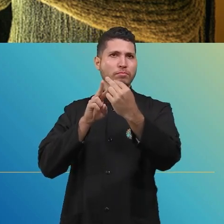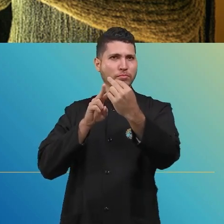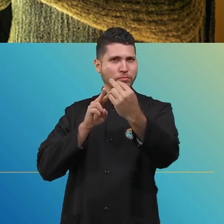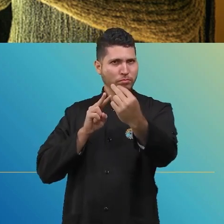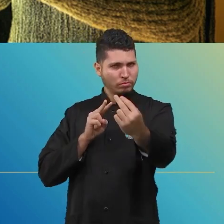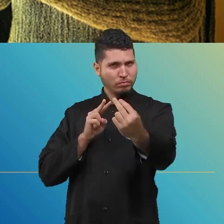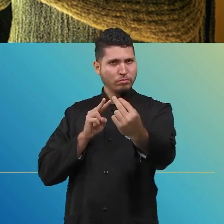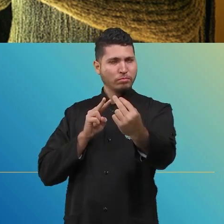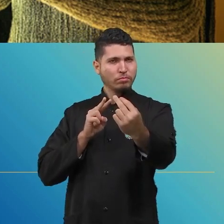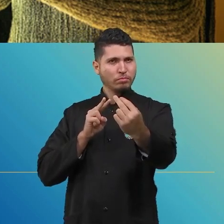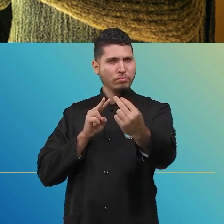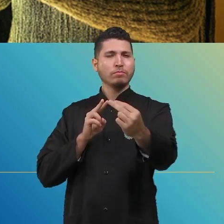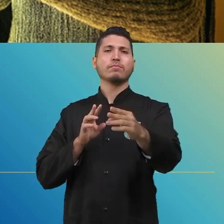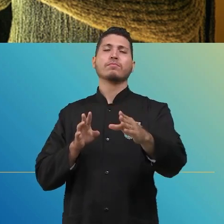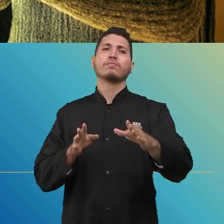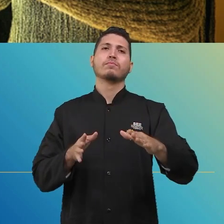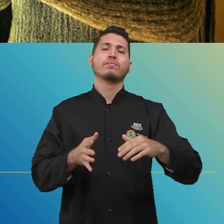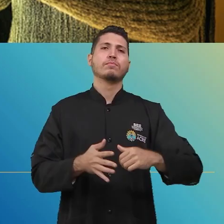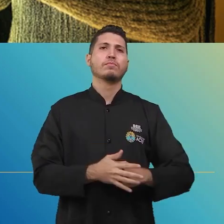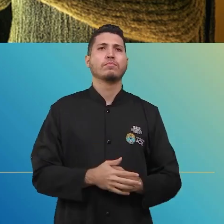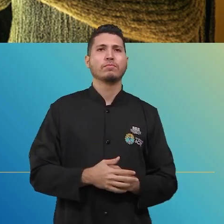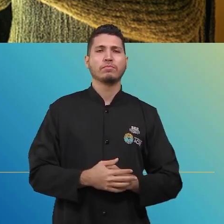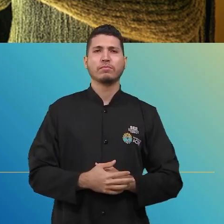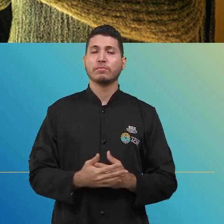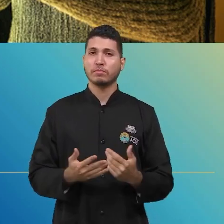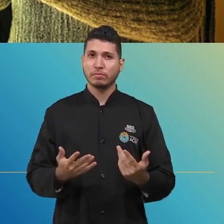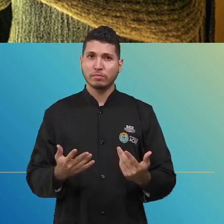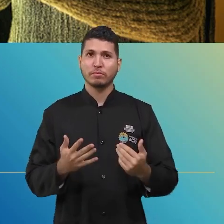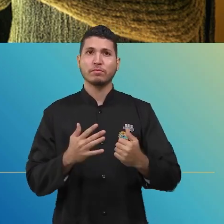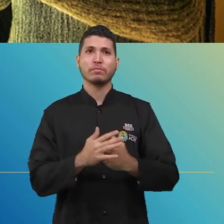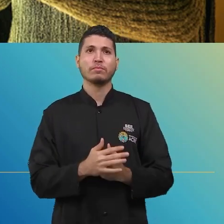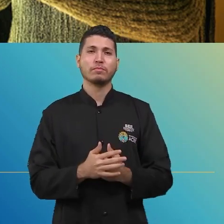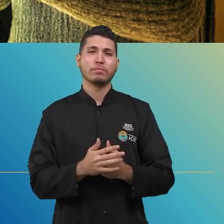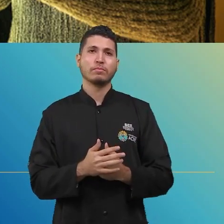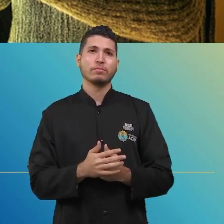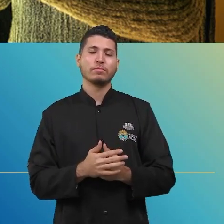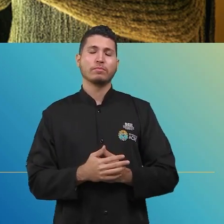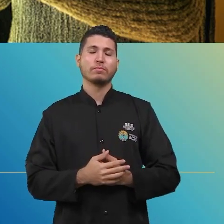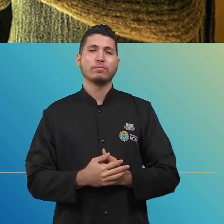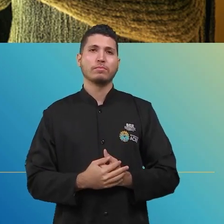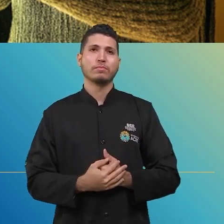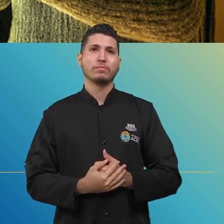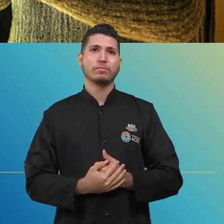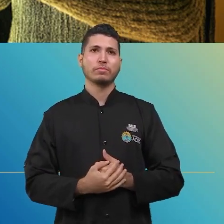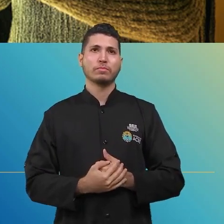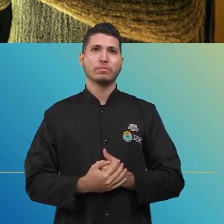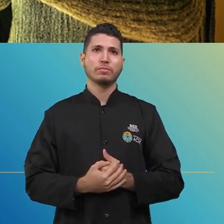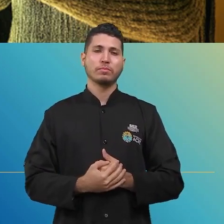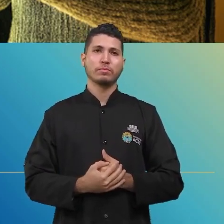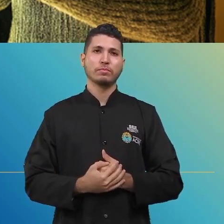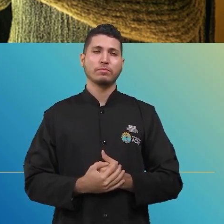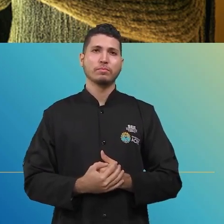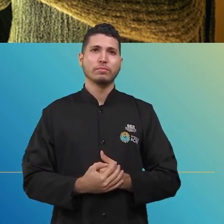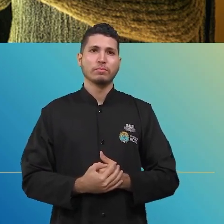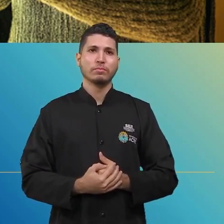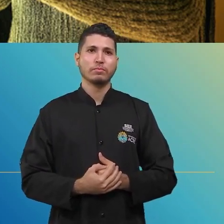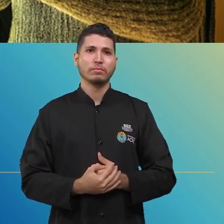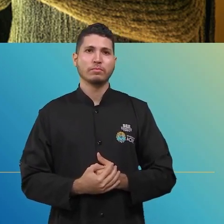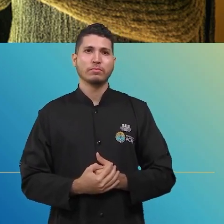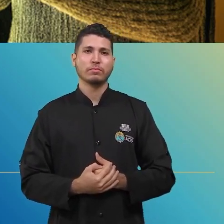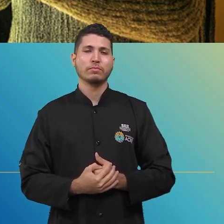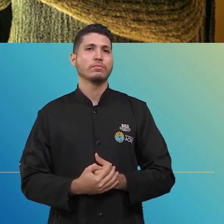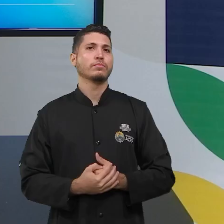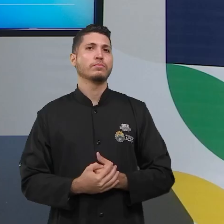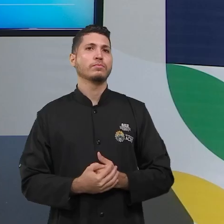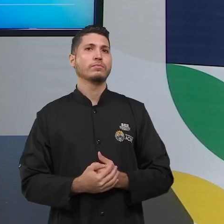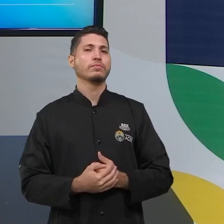sede física que tem todo um agendamento para acessar as obras que lá estão expostas. E existem também os